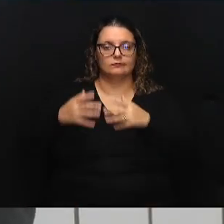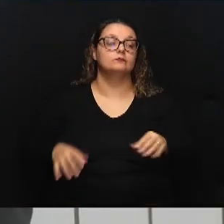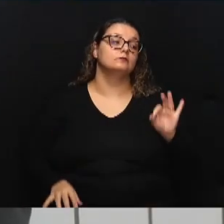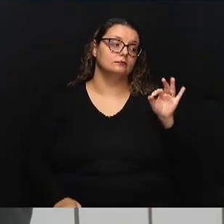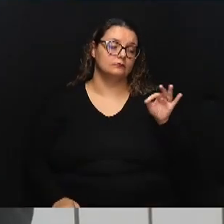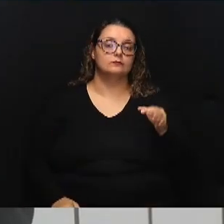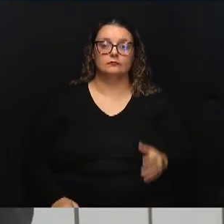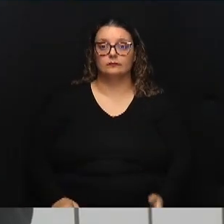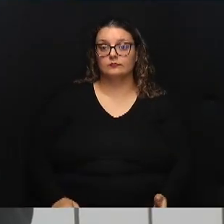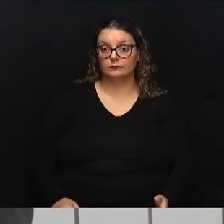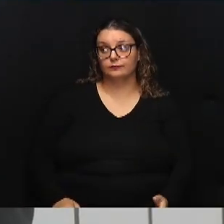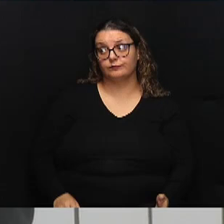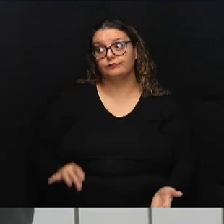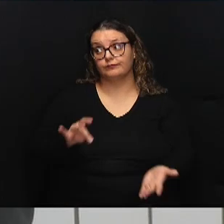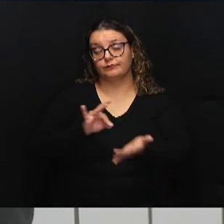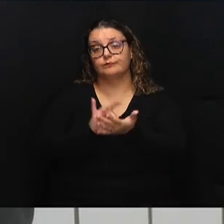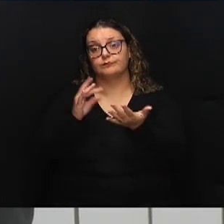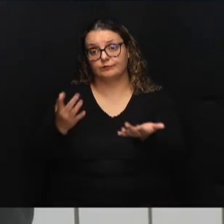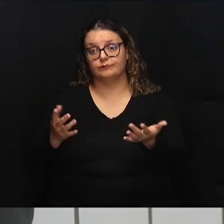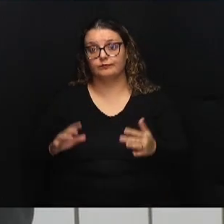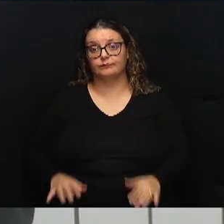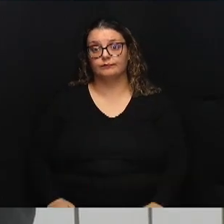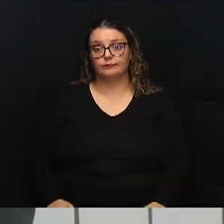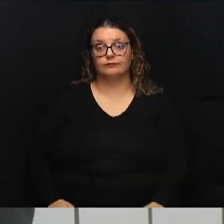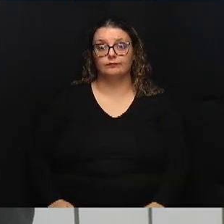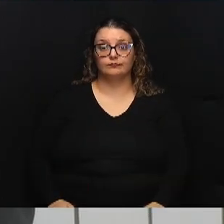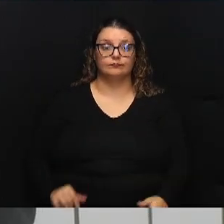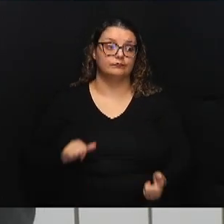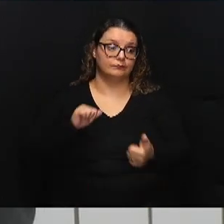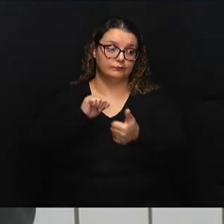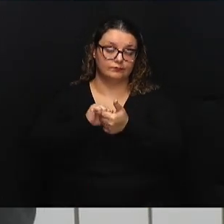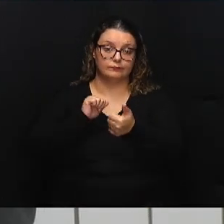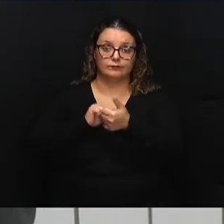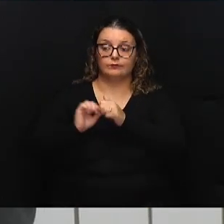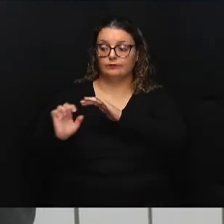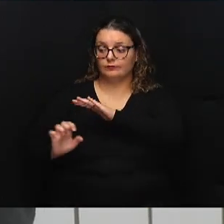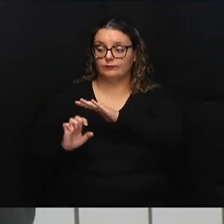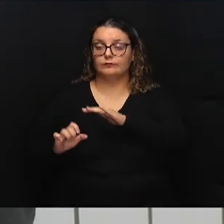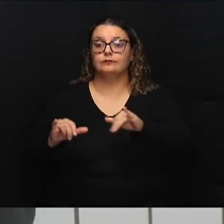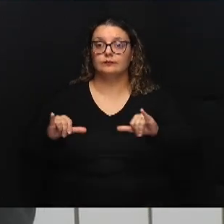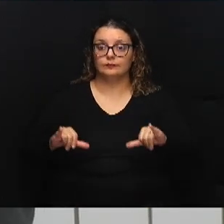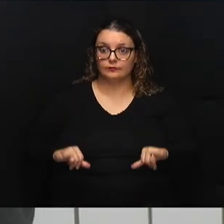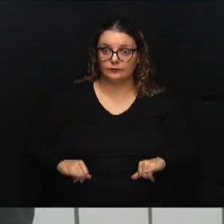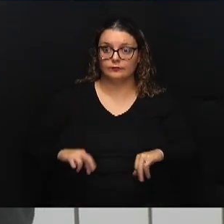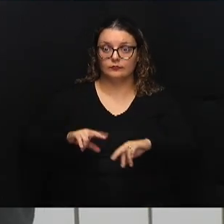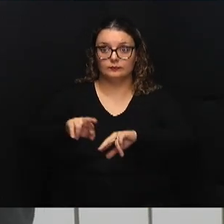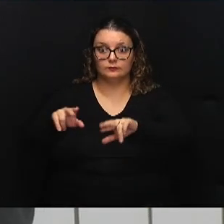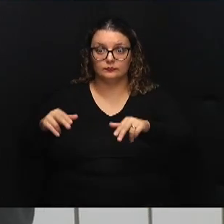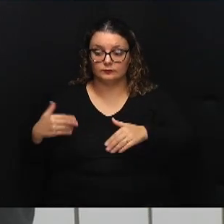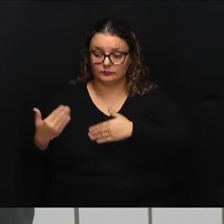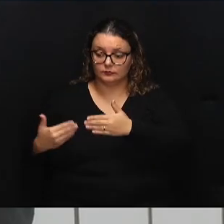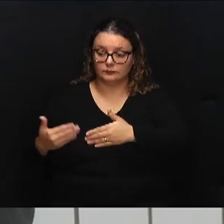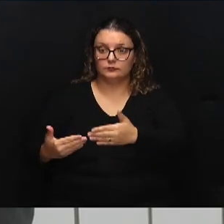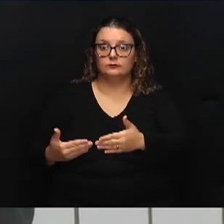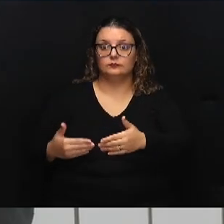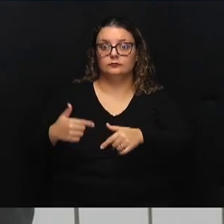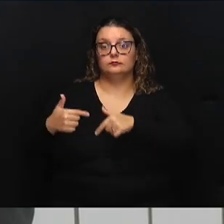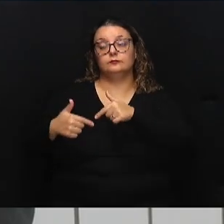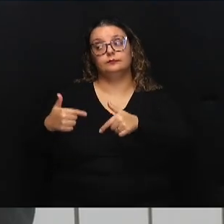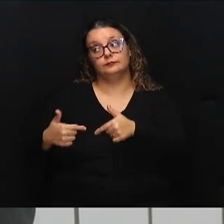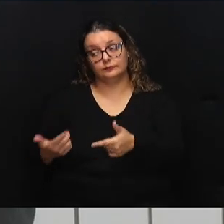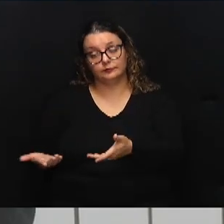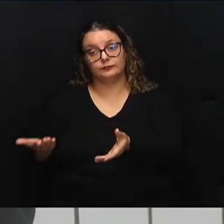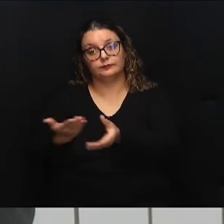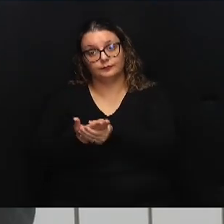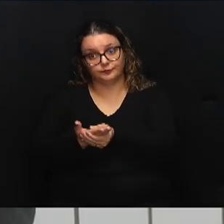aí realmente fica qualificado que a empresa está sofrendo diversos processos trabalhistas em função